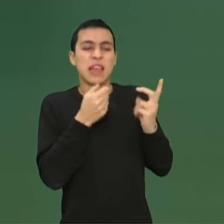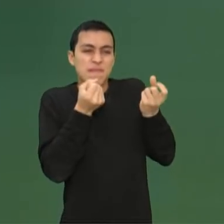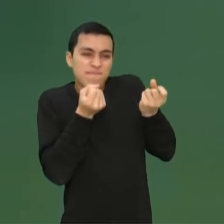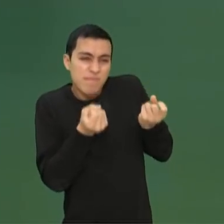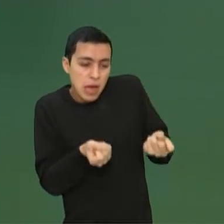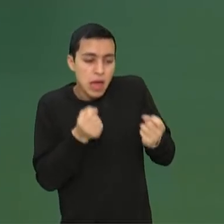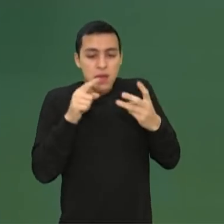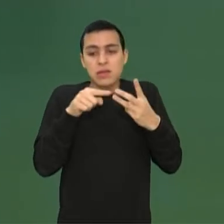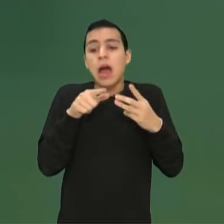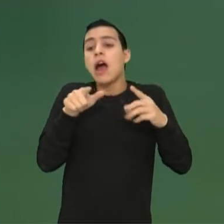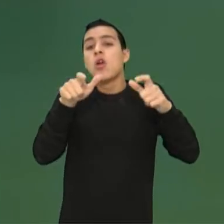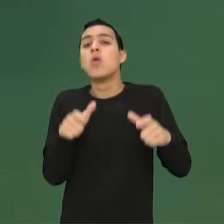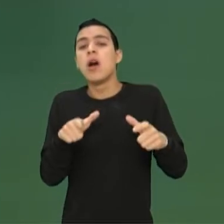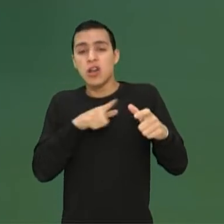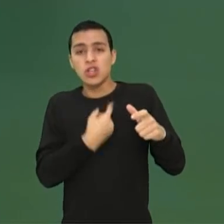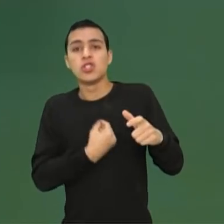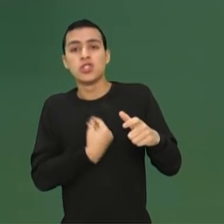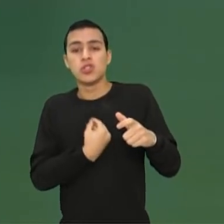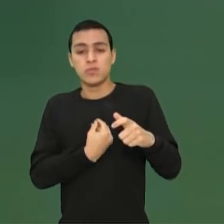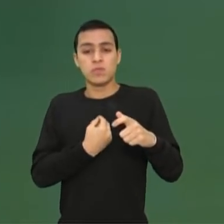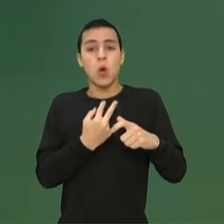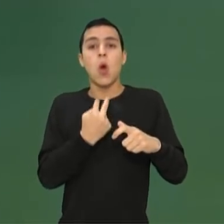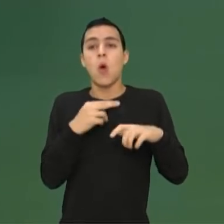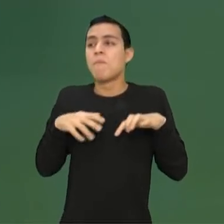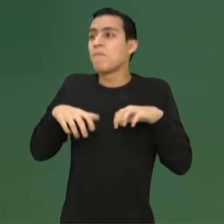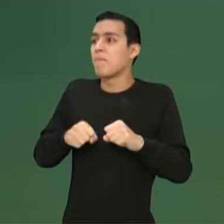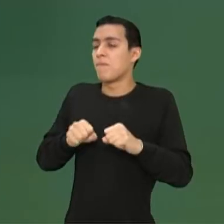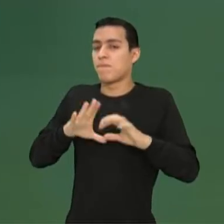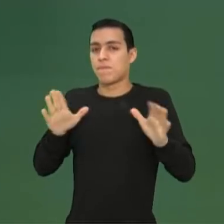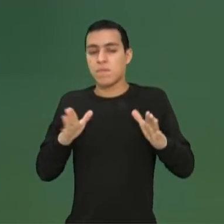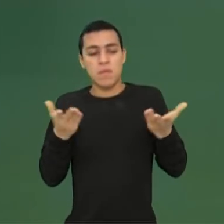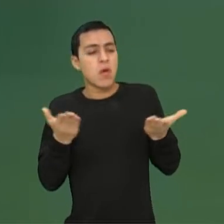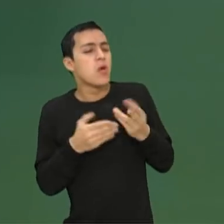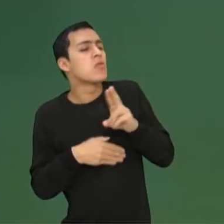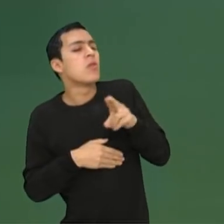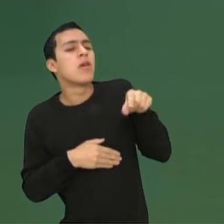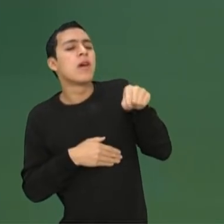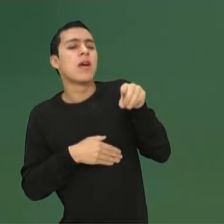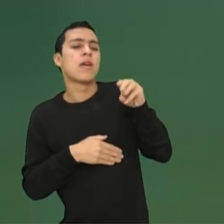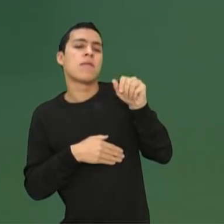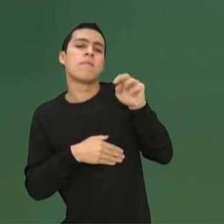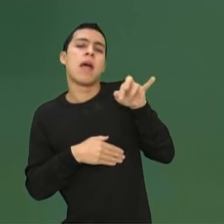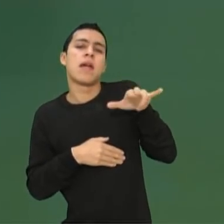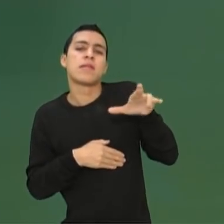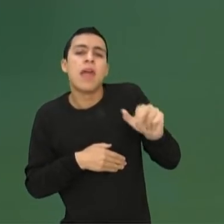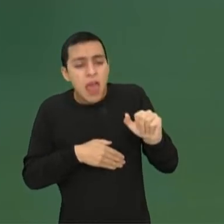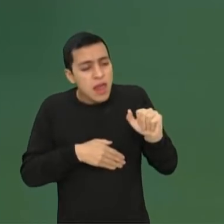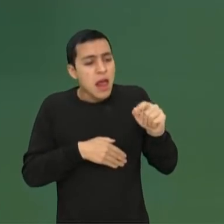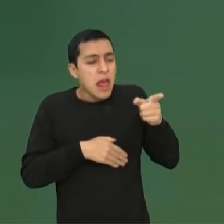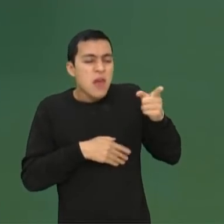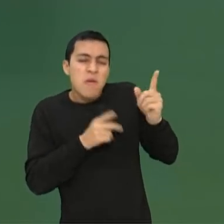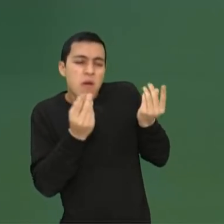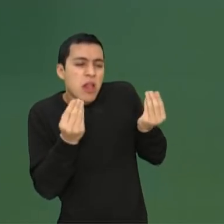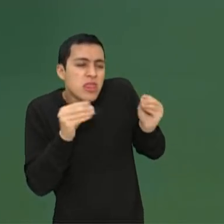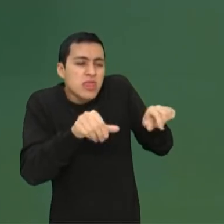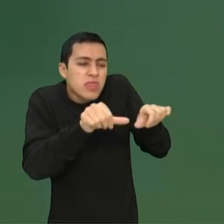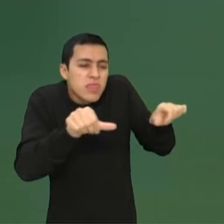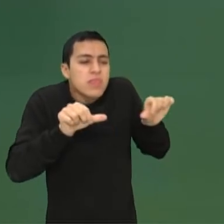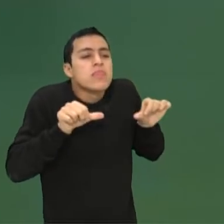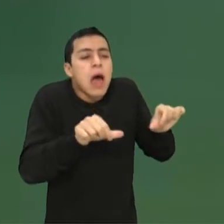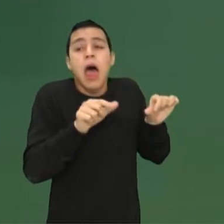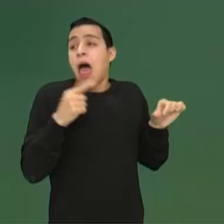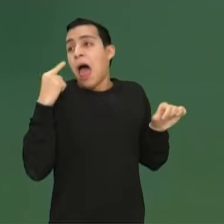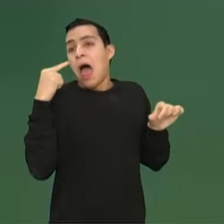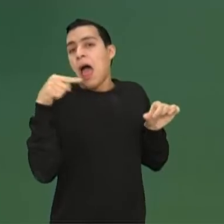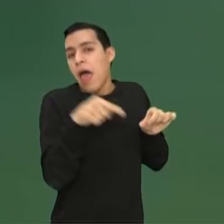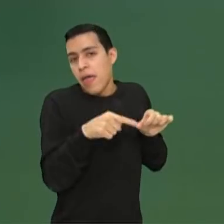lugar. Agora, eu vou dar um nome para essa matéria. Eu tenho que identificá-la. Então, agora eu vou